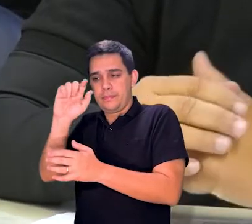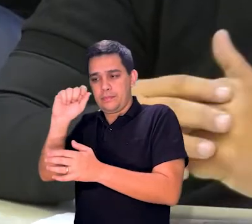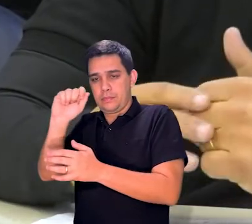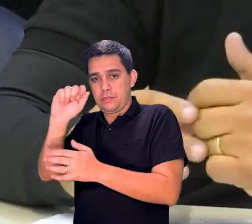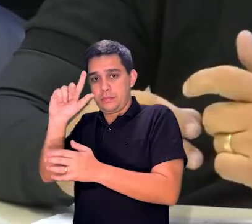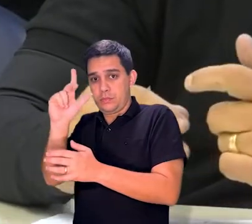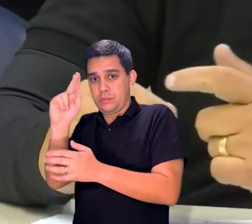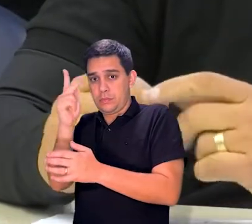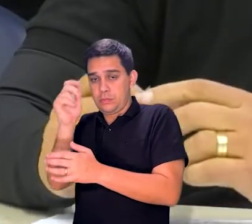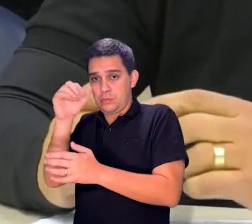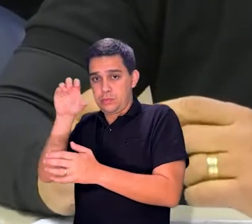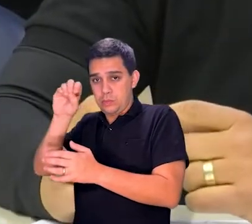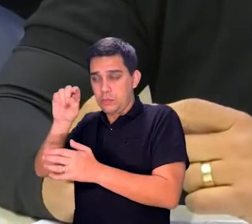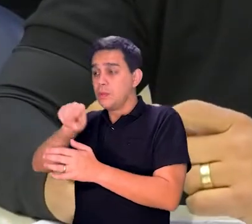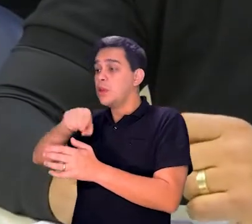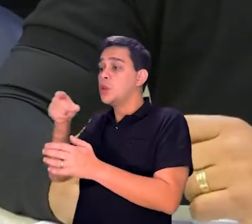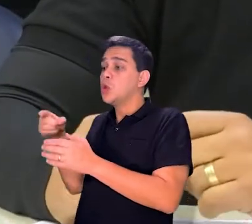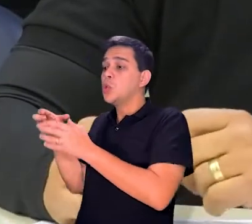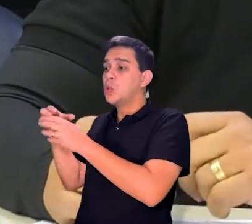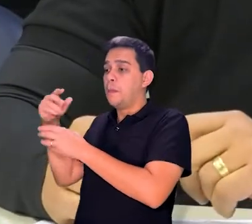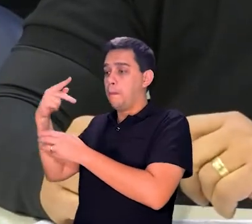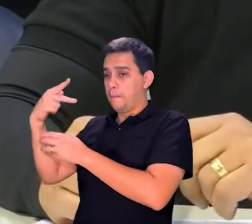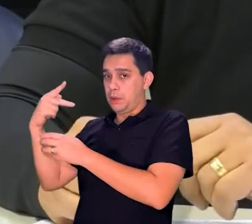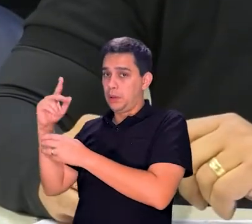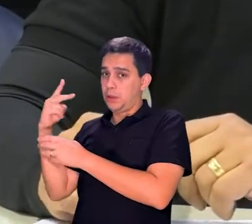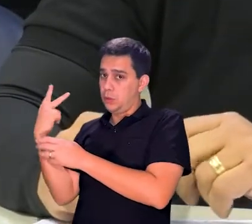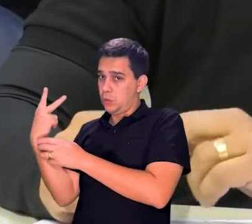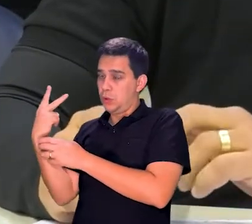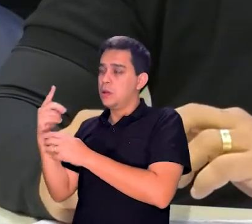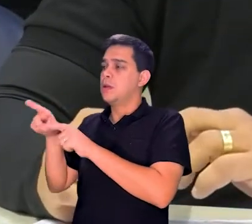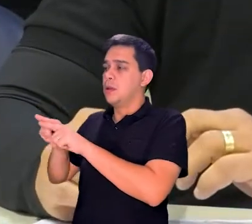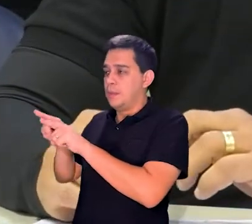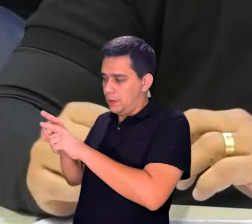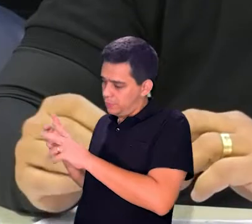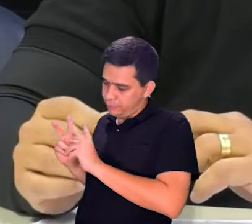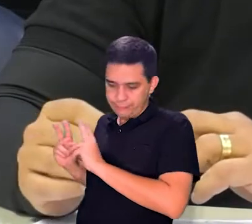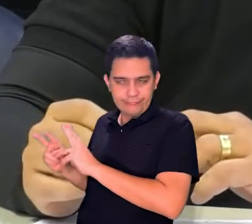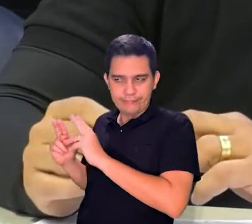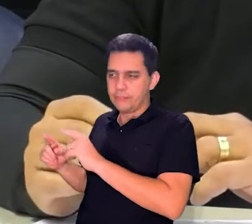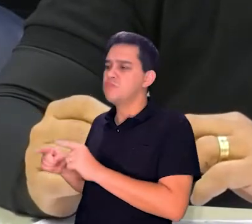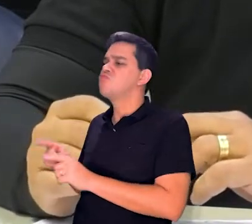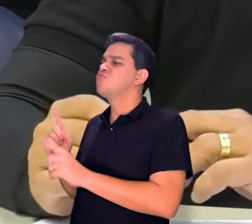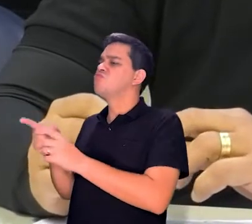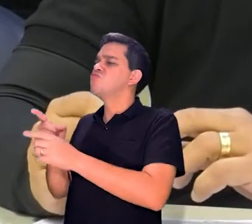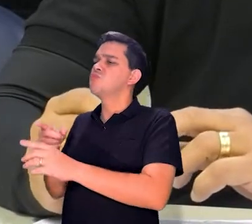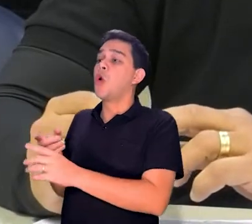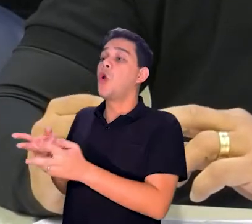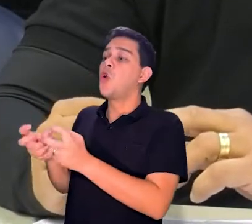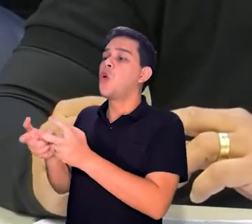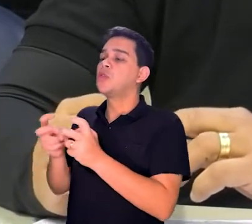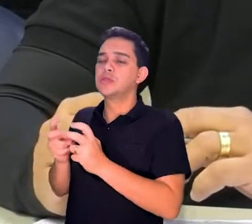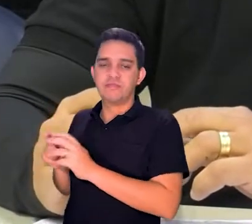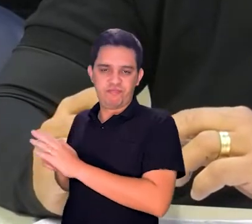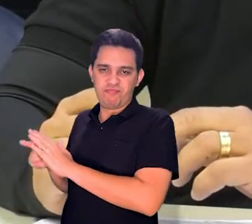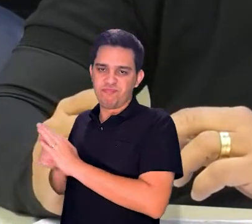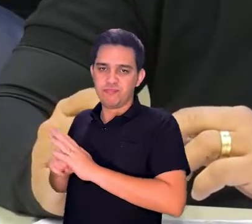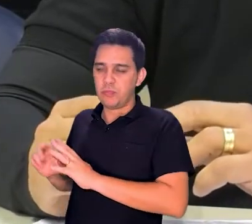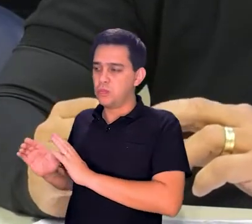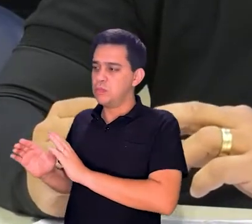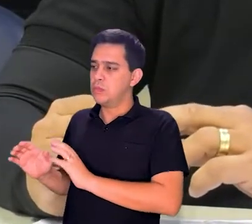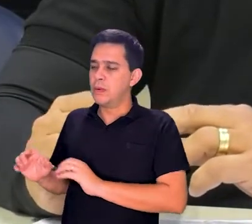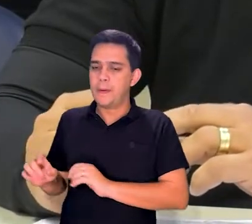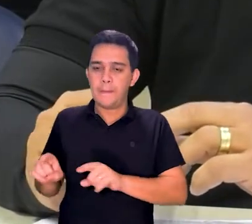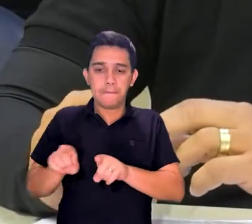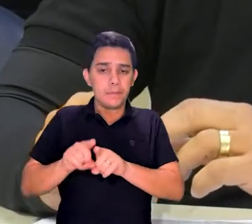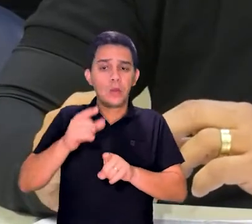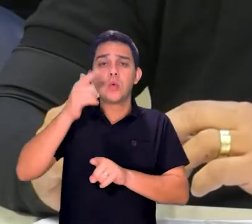Nesse momento também são recrutados outros policiais militares, comparsas dos demais denunciados,